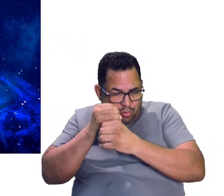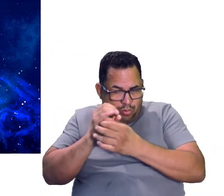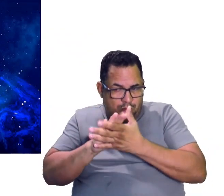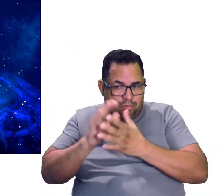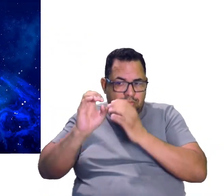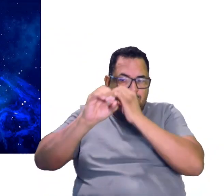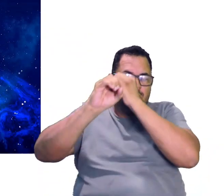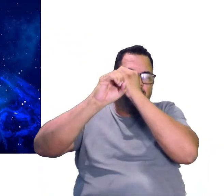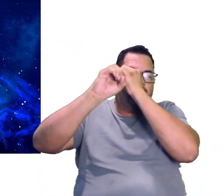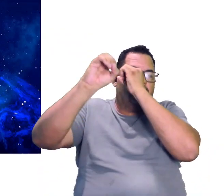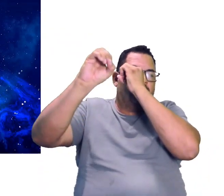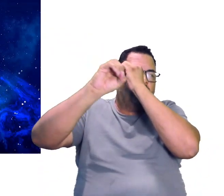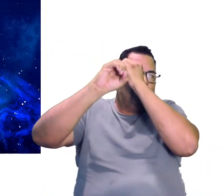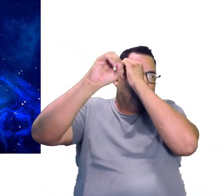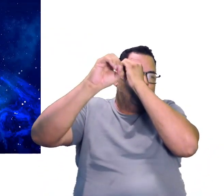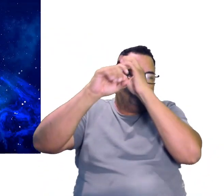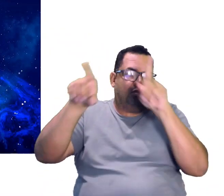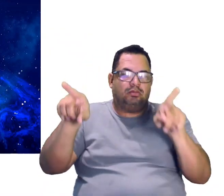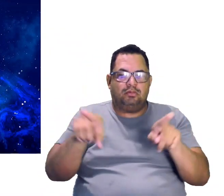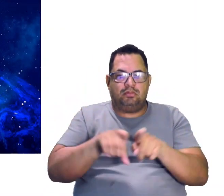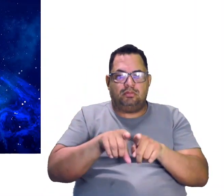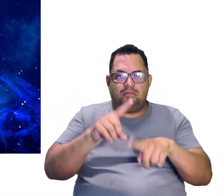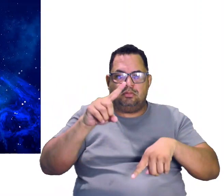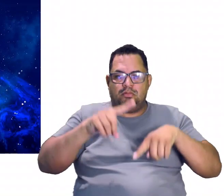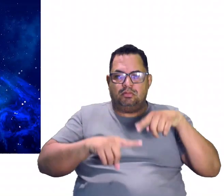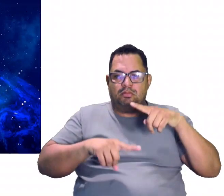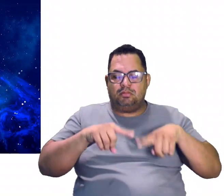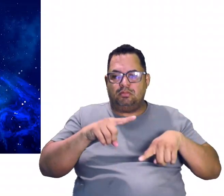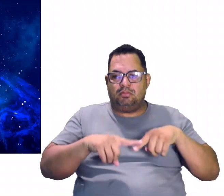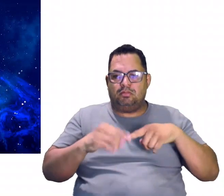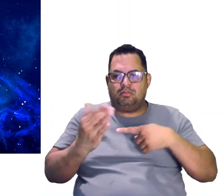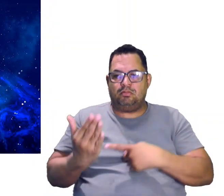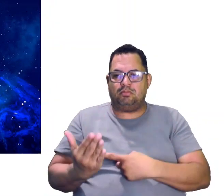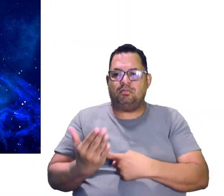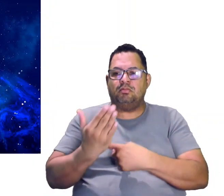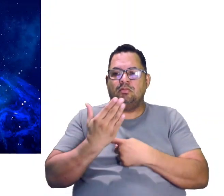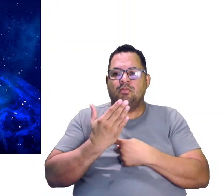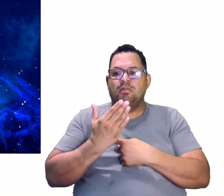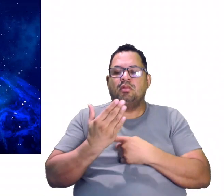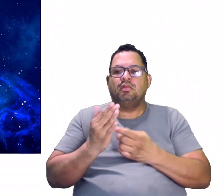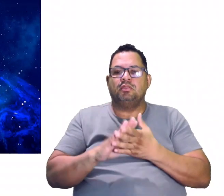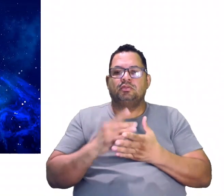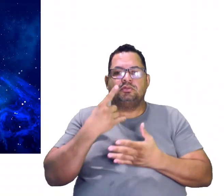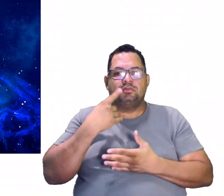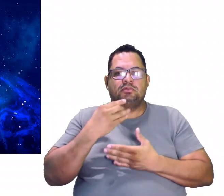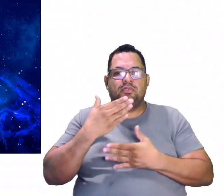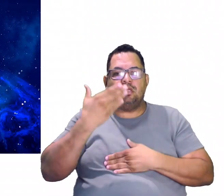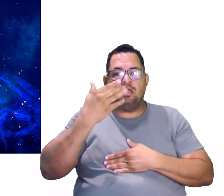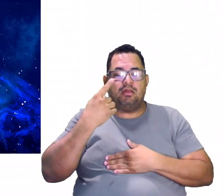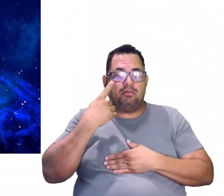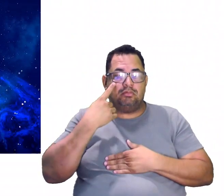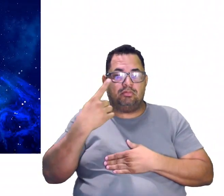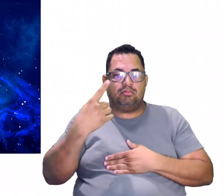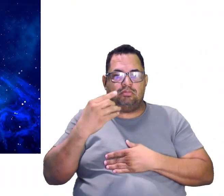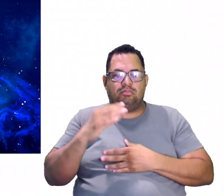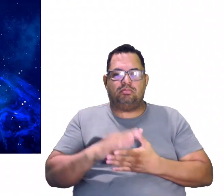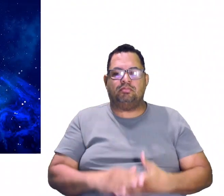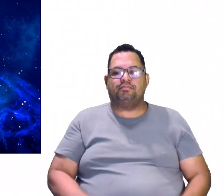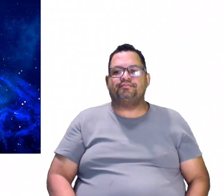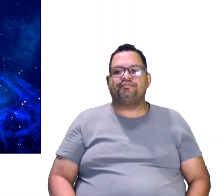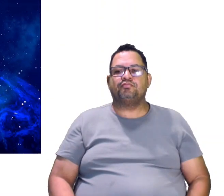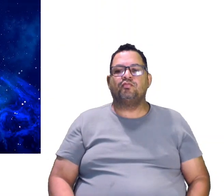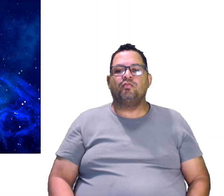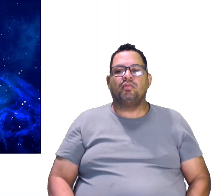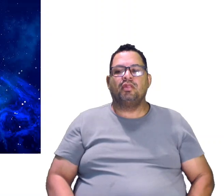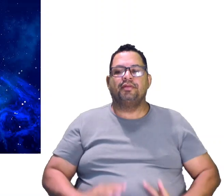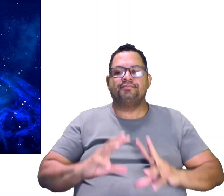uma lupa, né? Então, instrumentos que aumentem o poder de visão do ser humano, né?